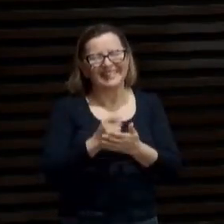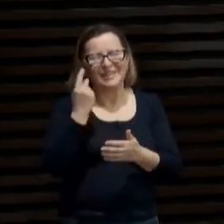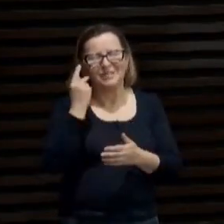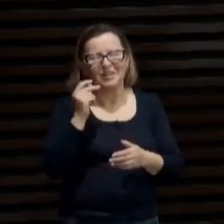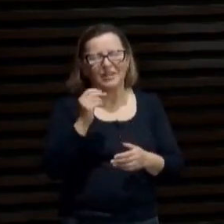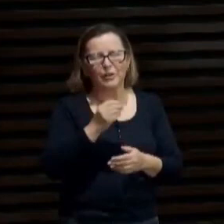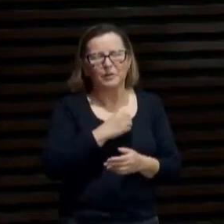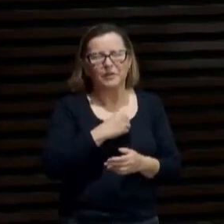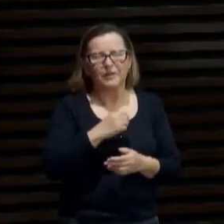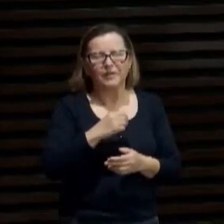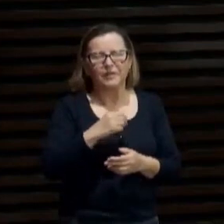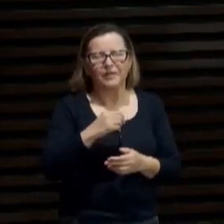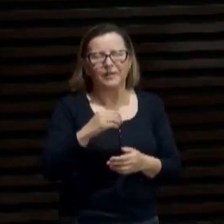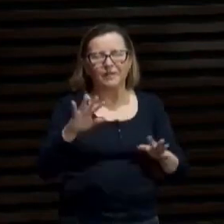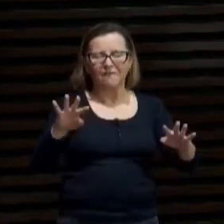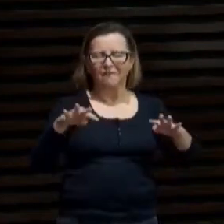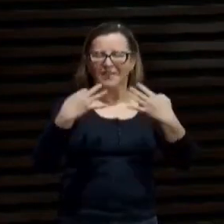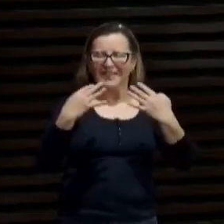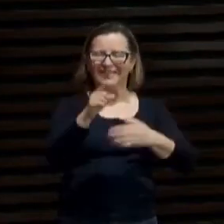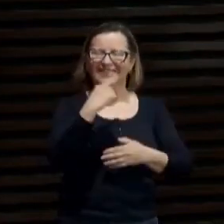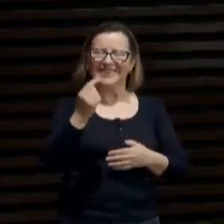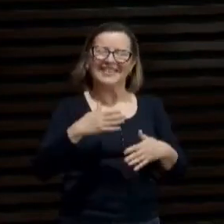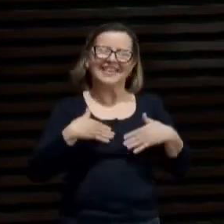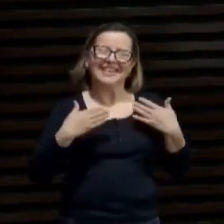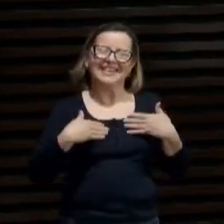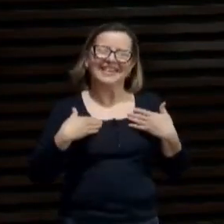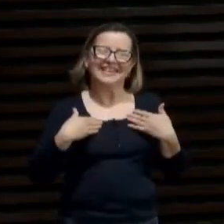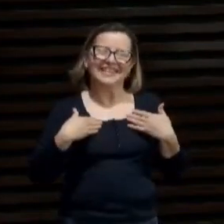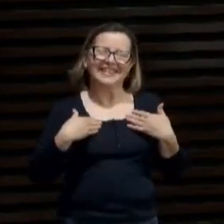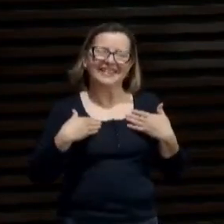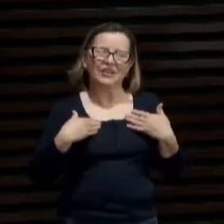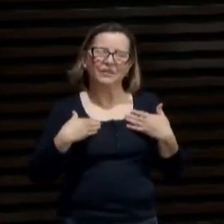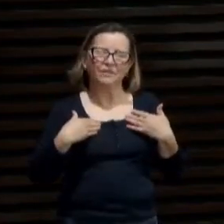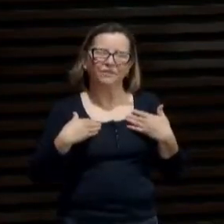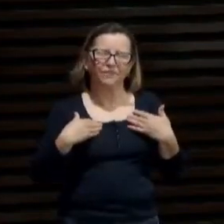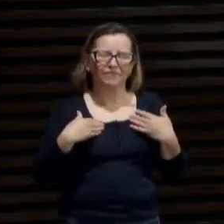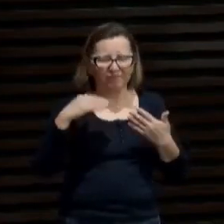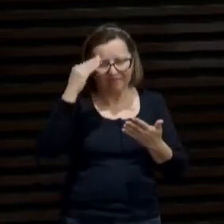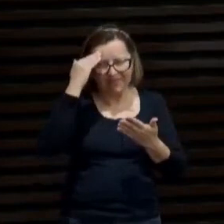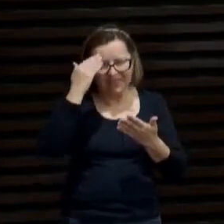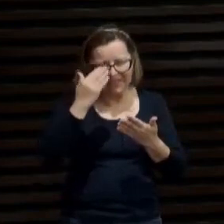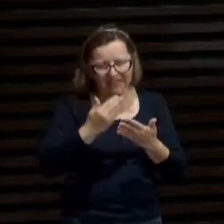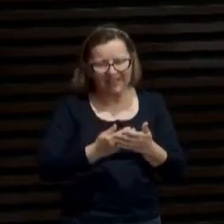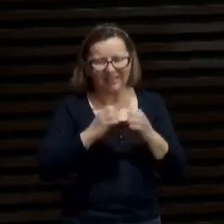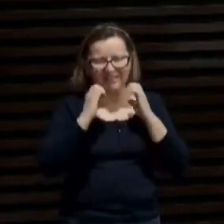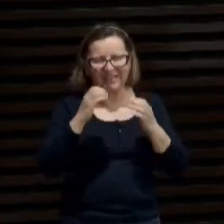pecadores vejam a nossa alegria, discernam o Evangelho e creiam em Ti.